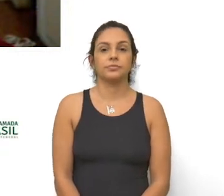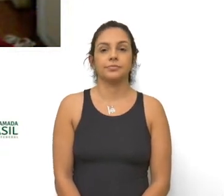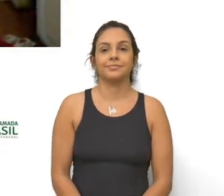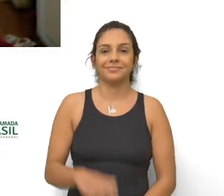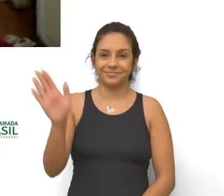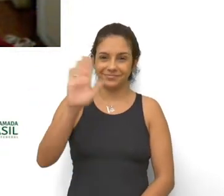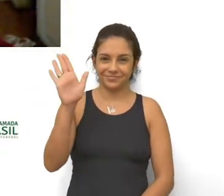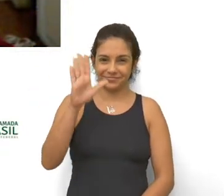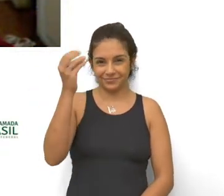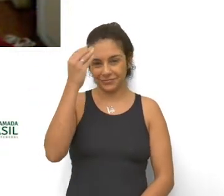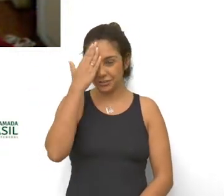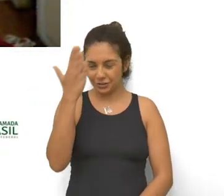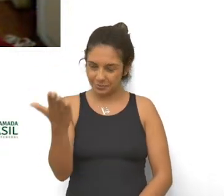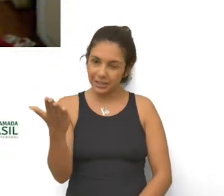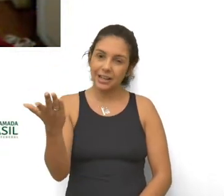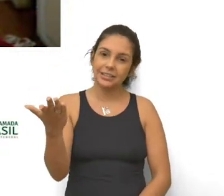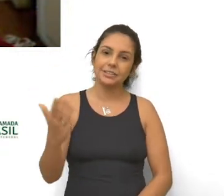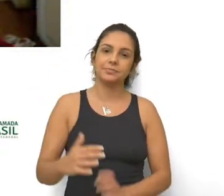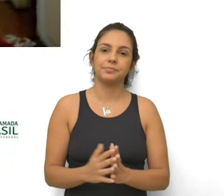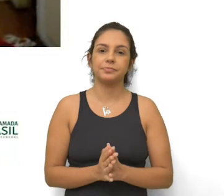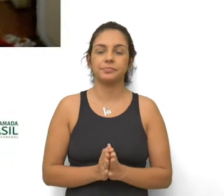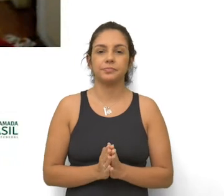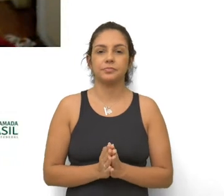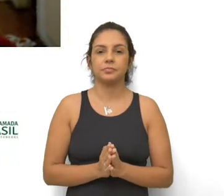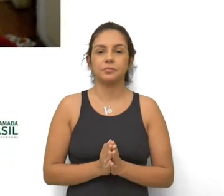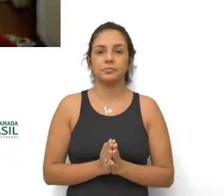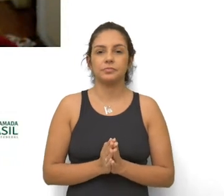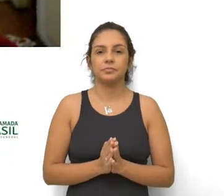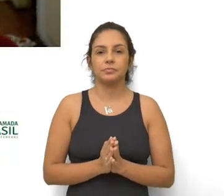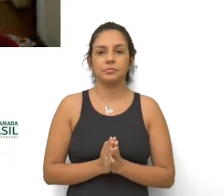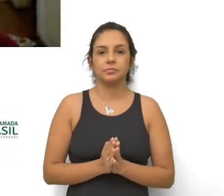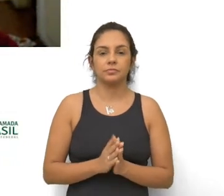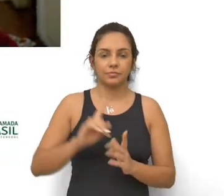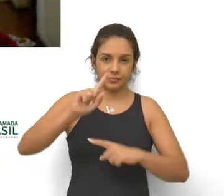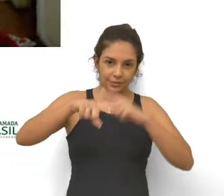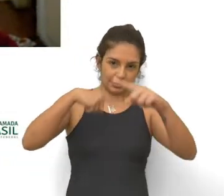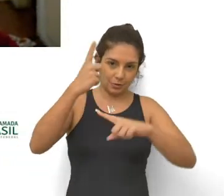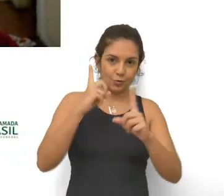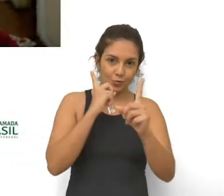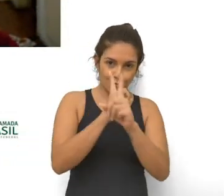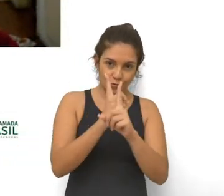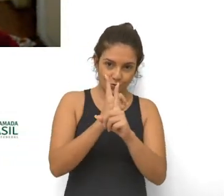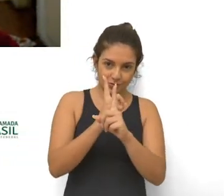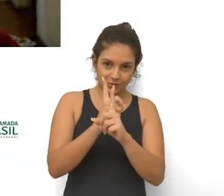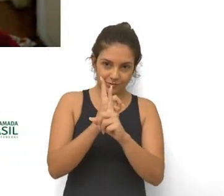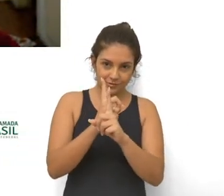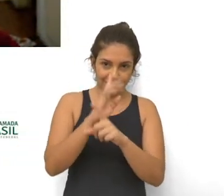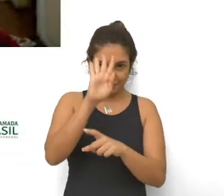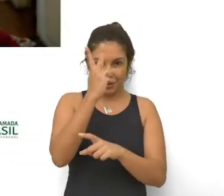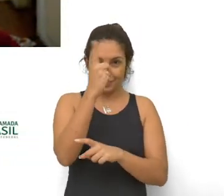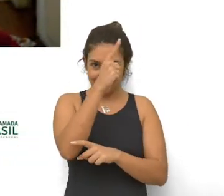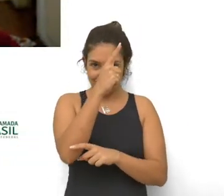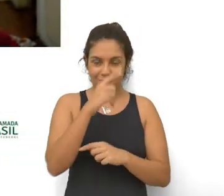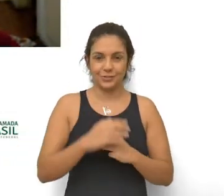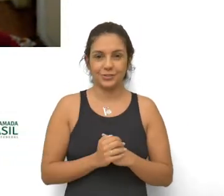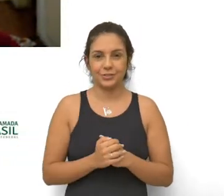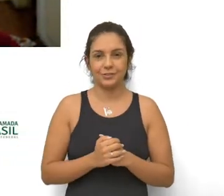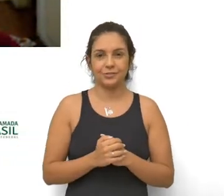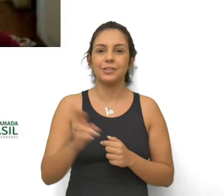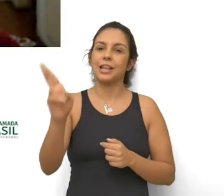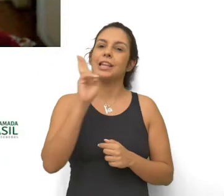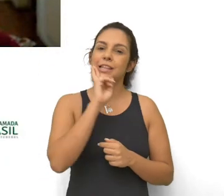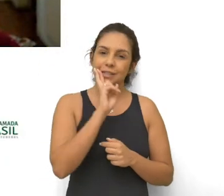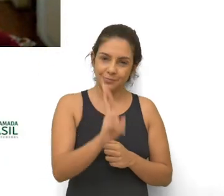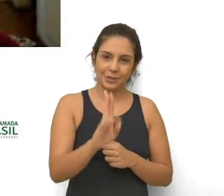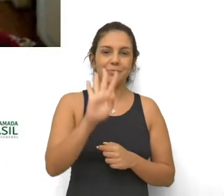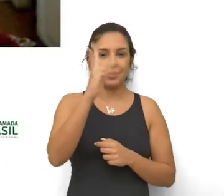Maria Rita, muitíssimo obrigado e até a próxima em Belo Horizonte. Tá bom? Até a próxima,